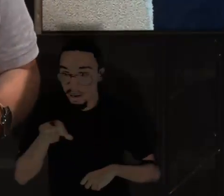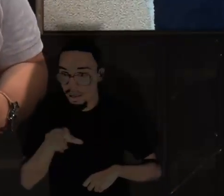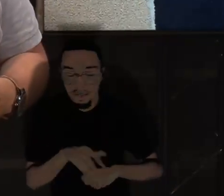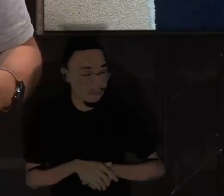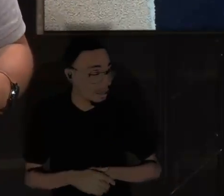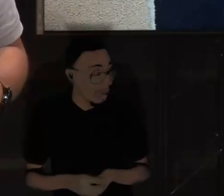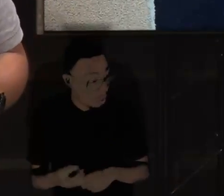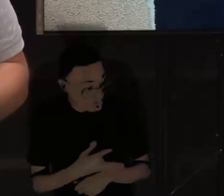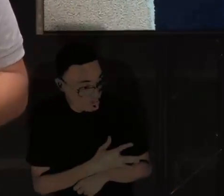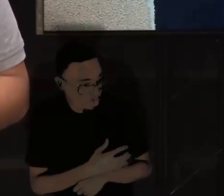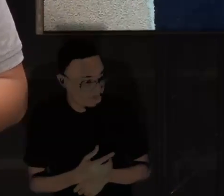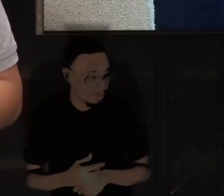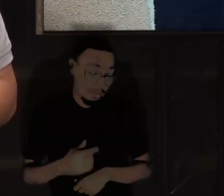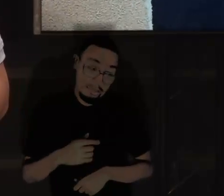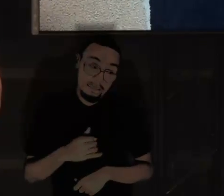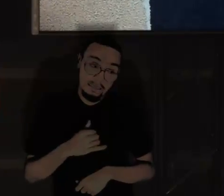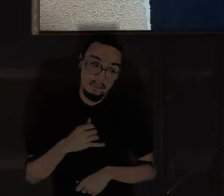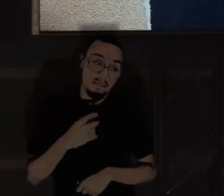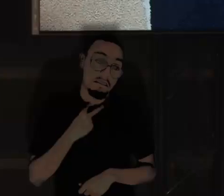bobagem.